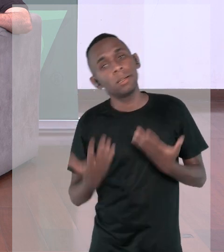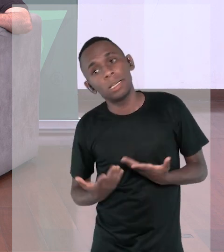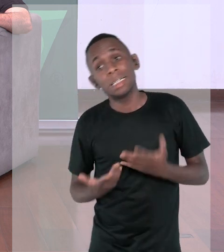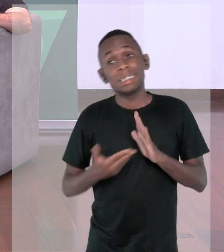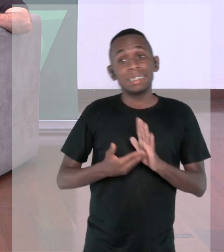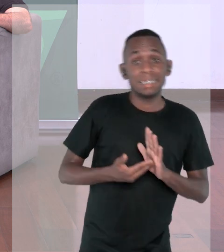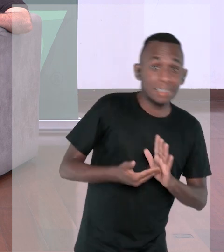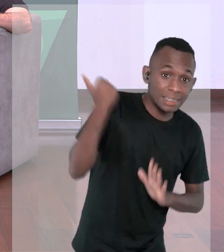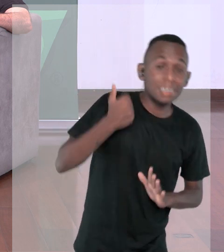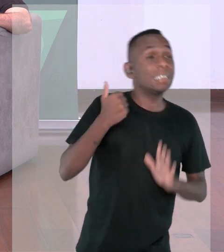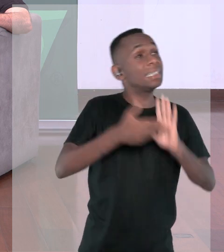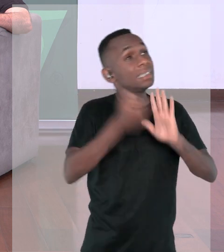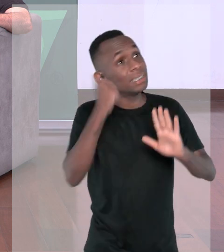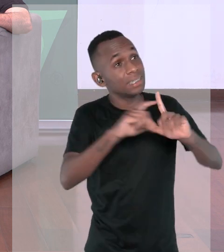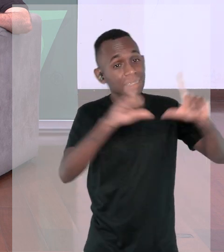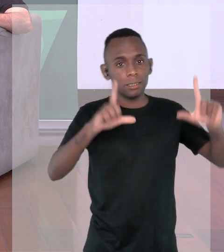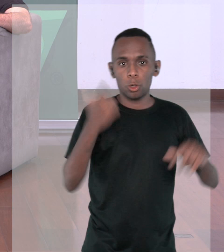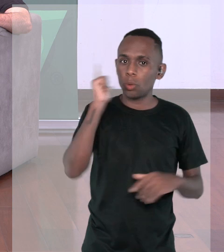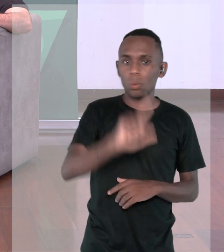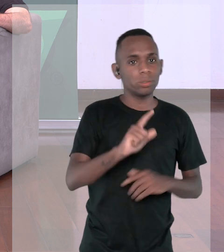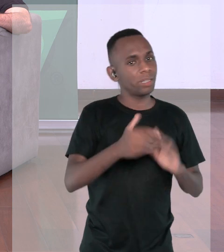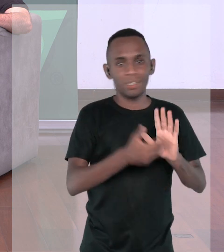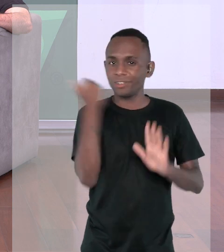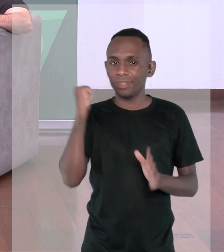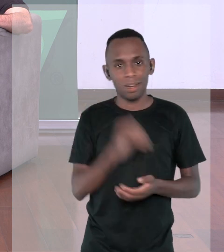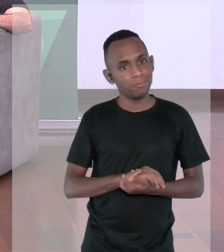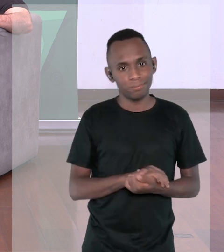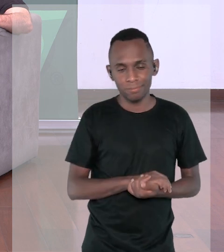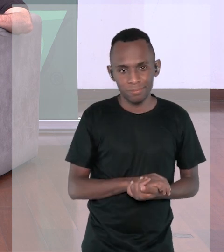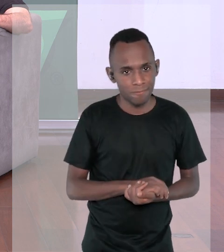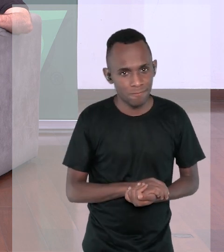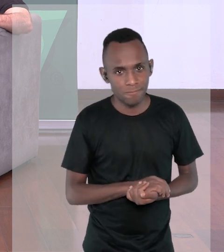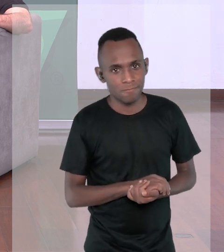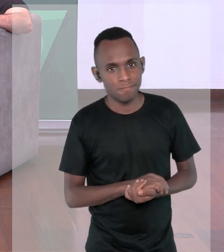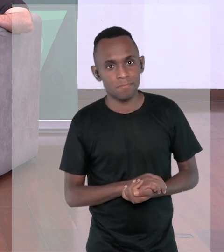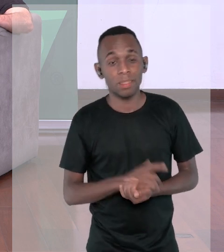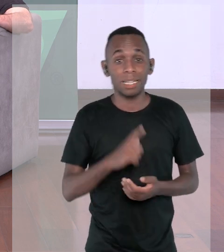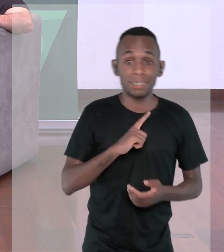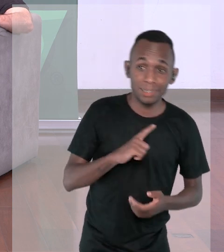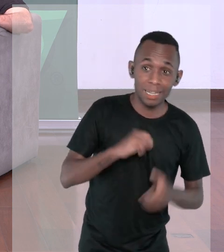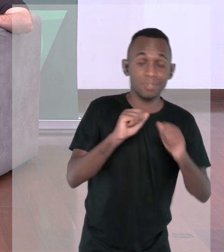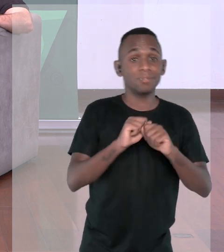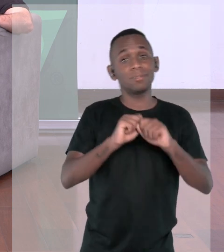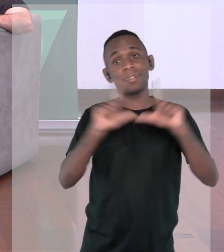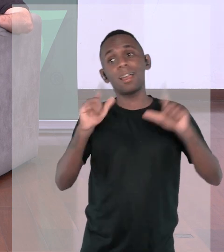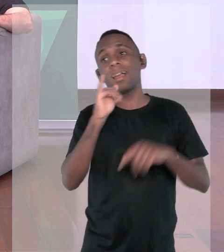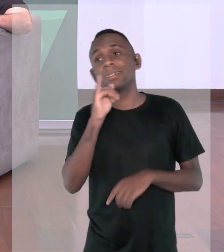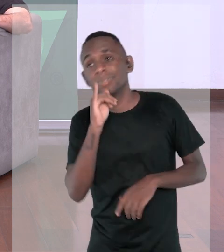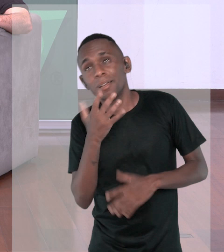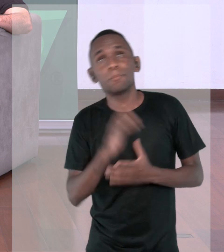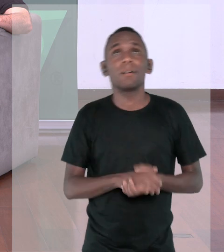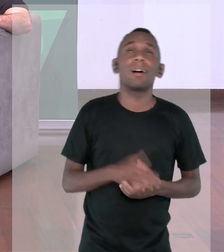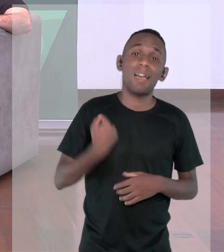tira isso do ar. A gente não consegue tirar do ar. Tem bilhetes que a gente quer assim falar assim: ah,